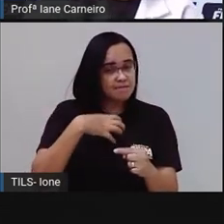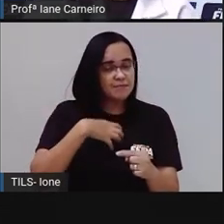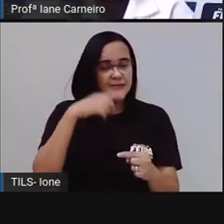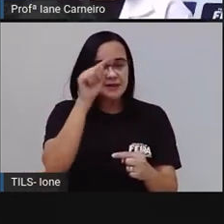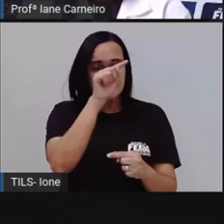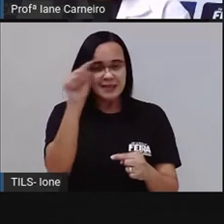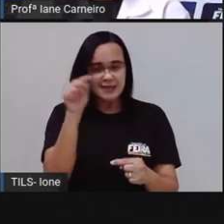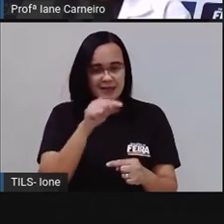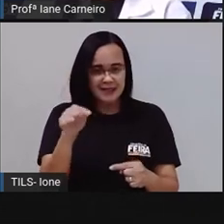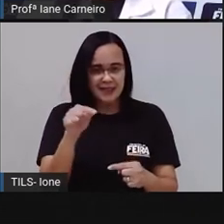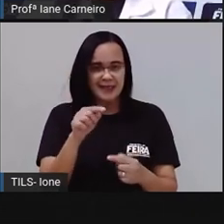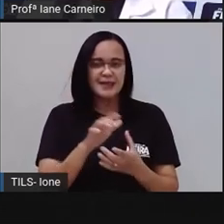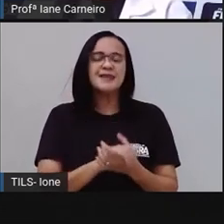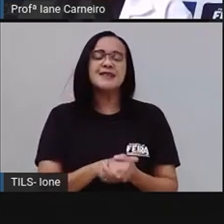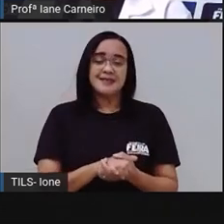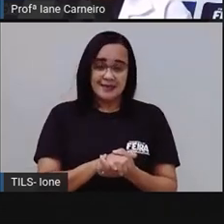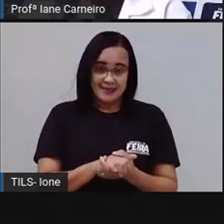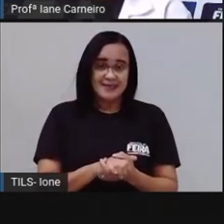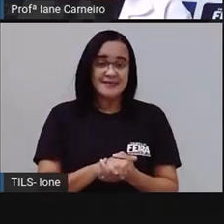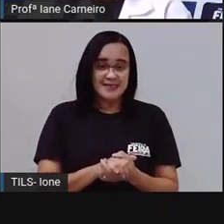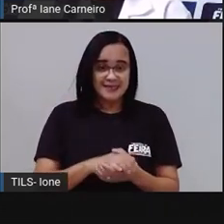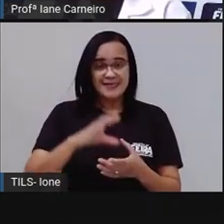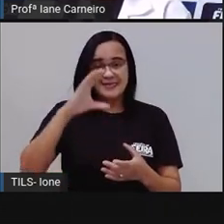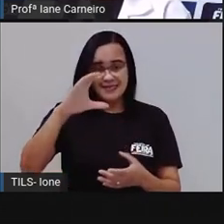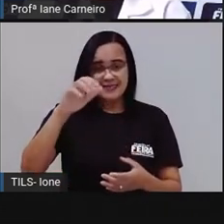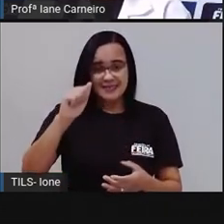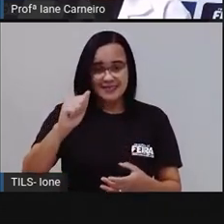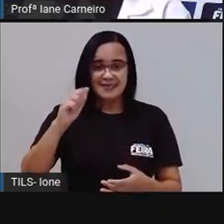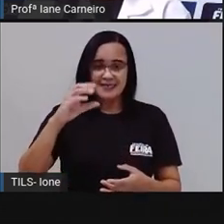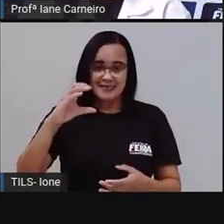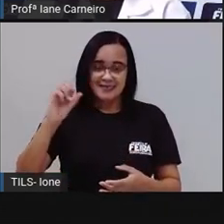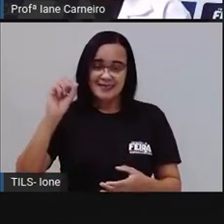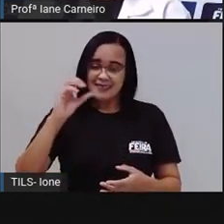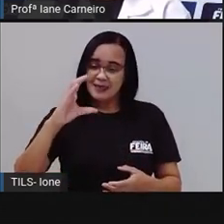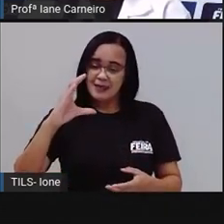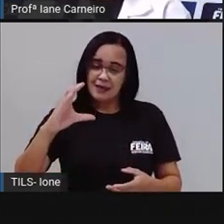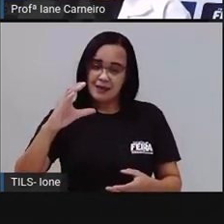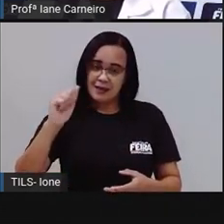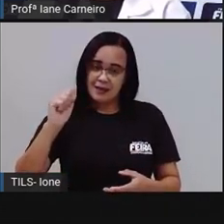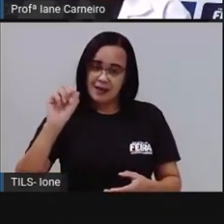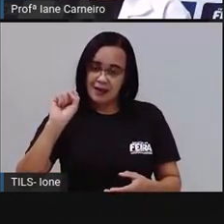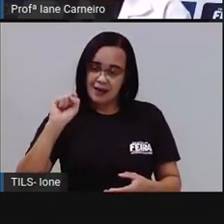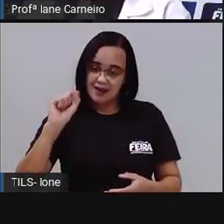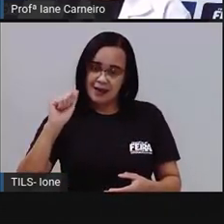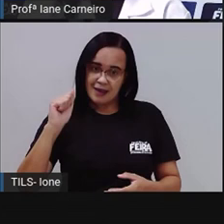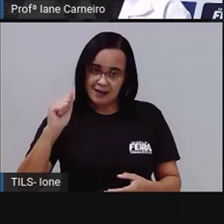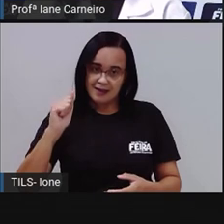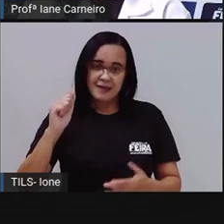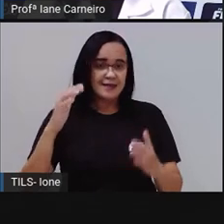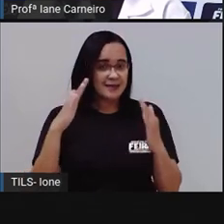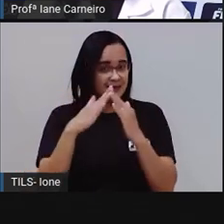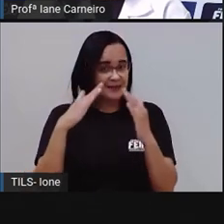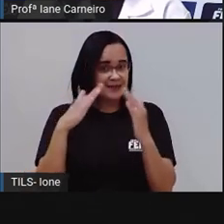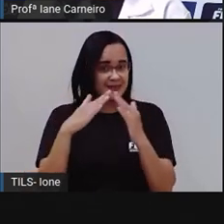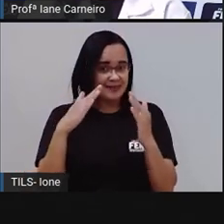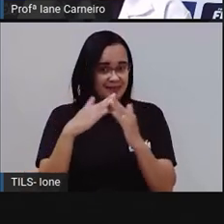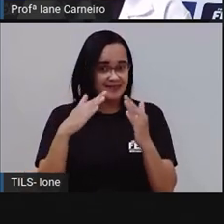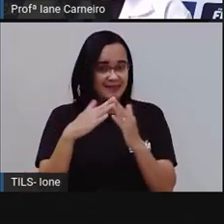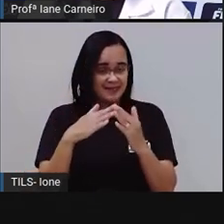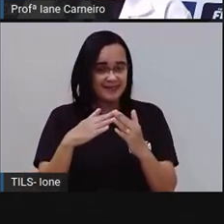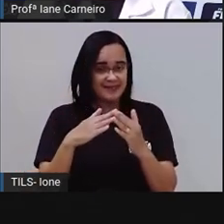casa, ó. Não tem o som do si que tem aqui em sabonete, por exemplo. Ó, aqui tem